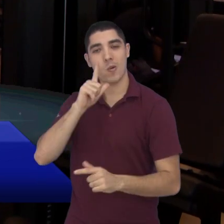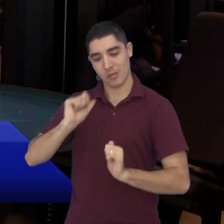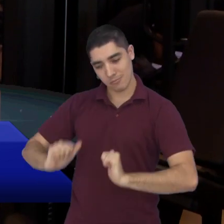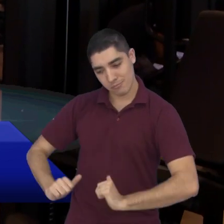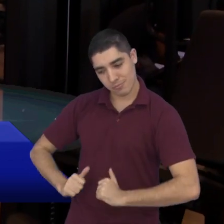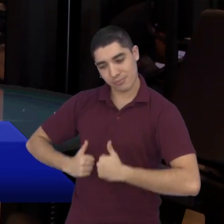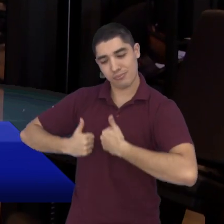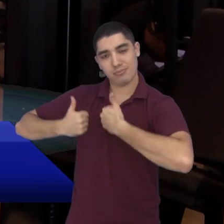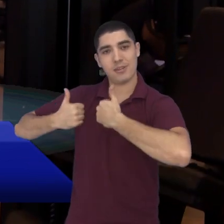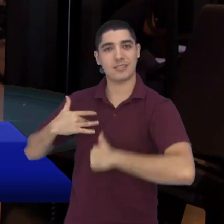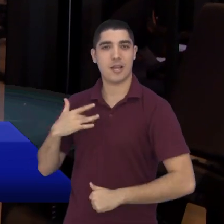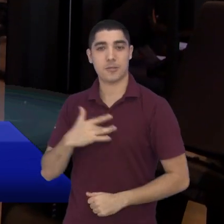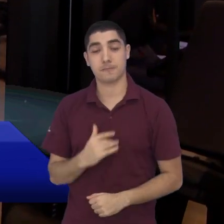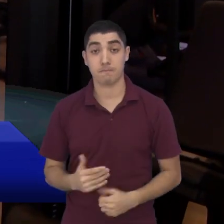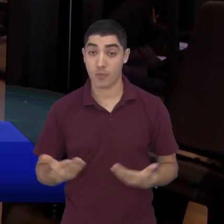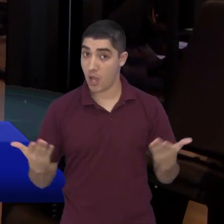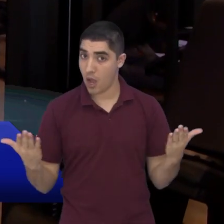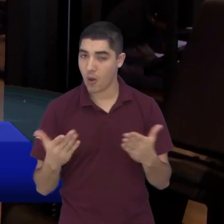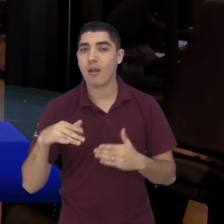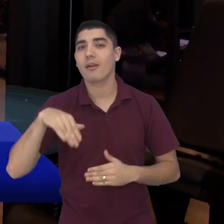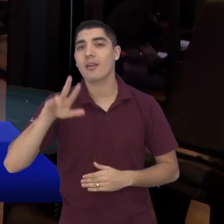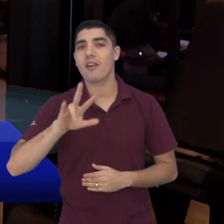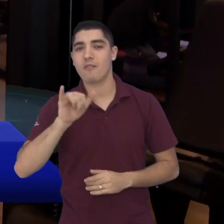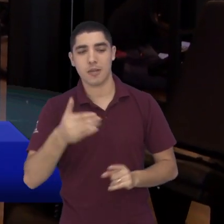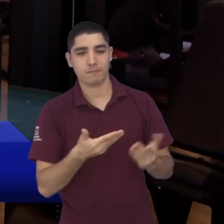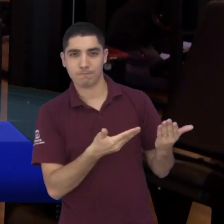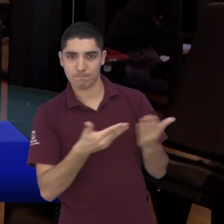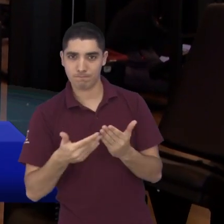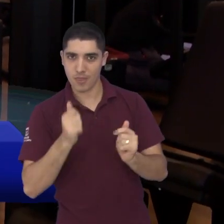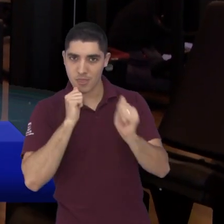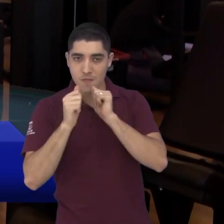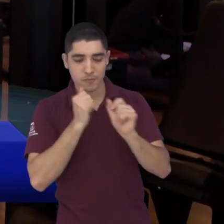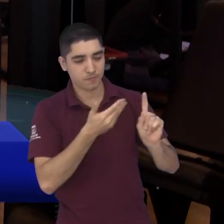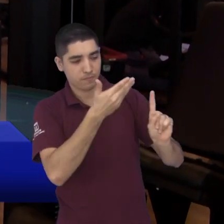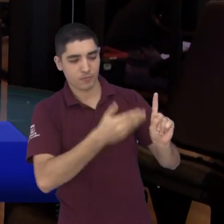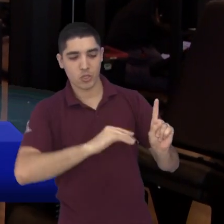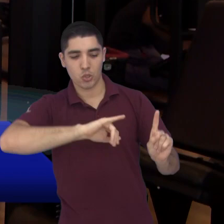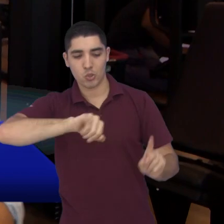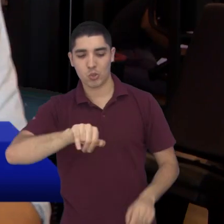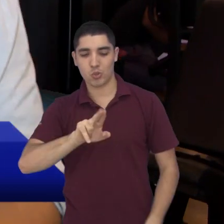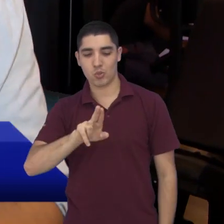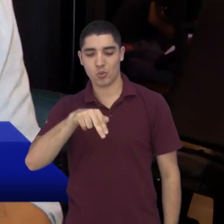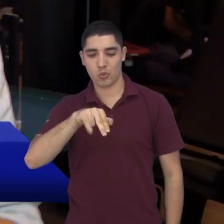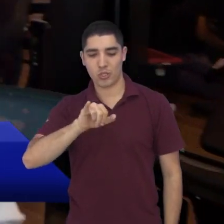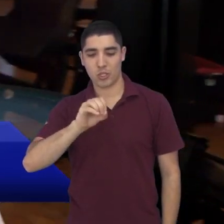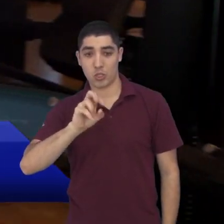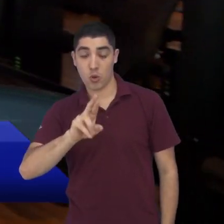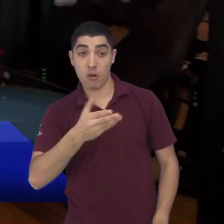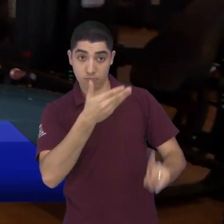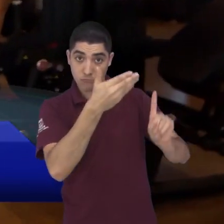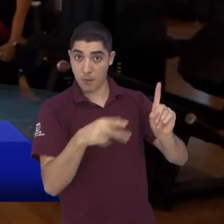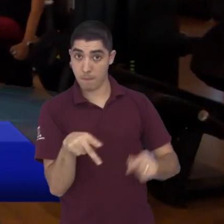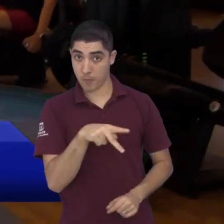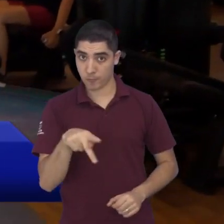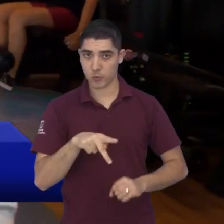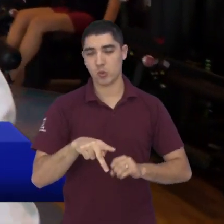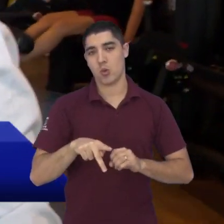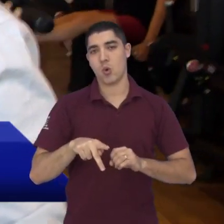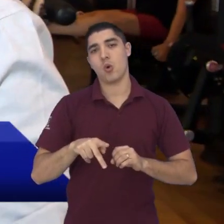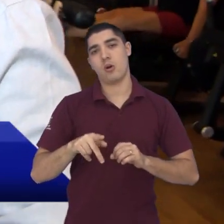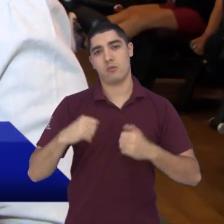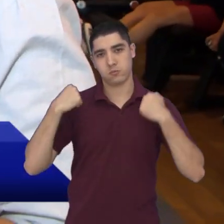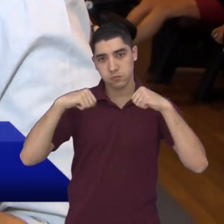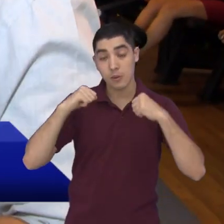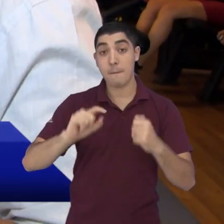Venha Aí a acrescentar na saúde quem vai ajudar a gente hoje é o Júnior Ferreira que já tá aqui comigo ele é educador